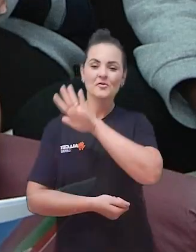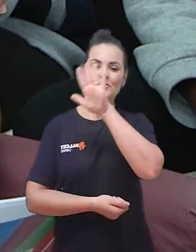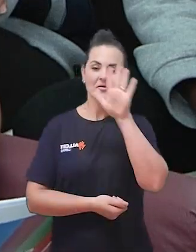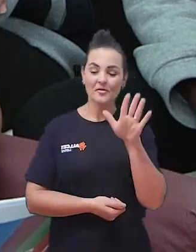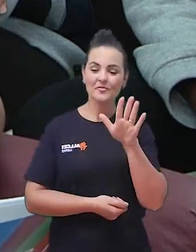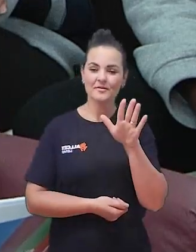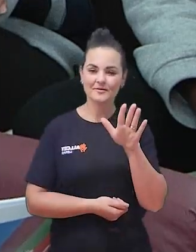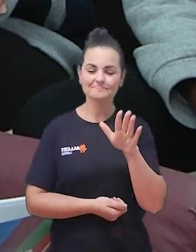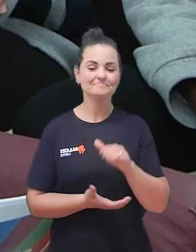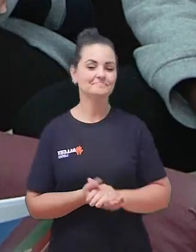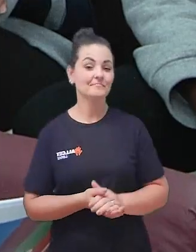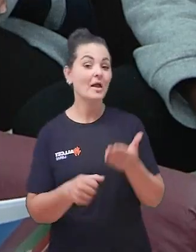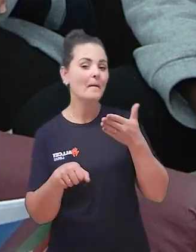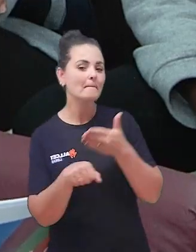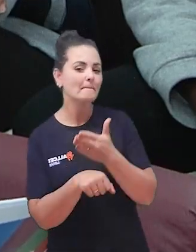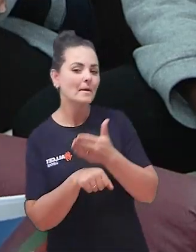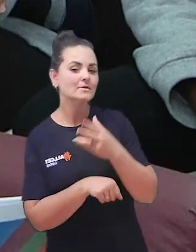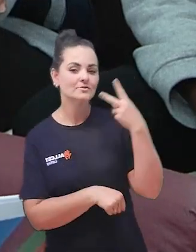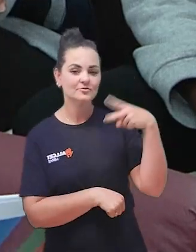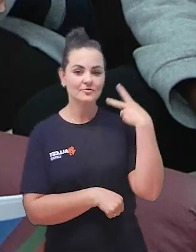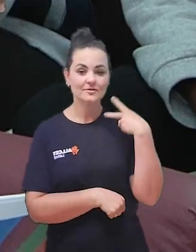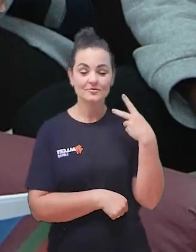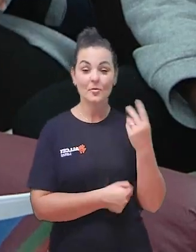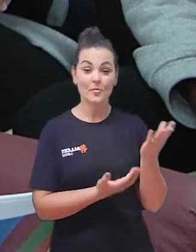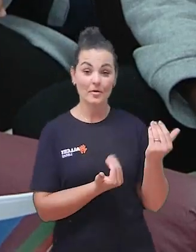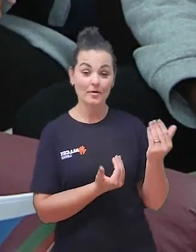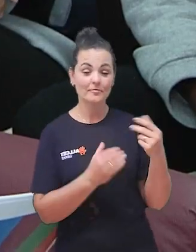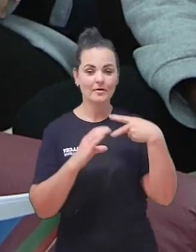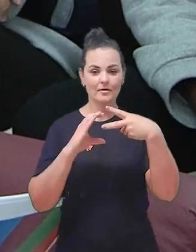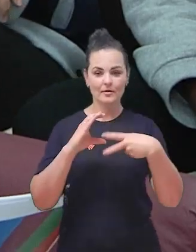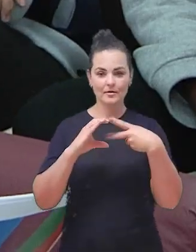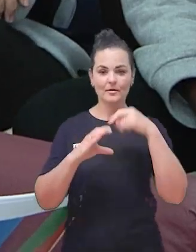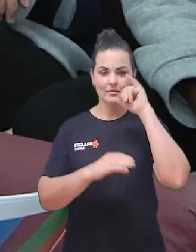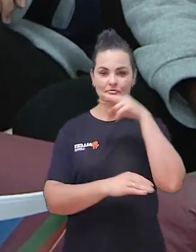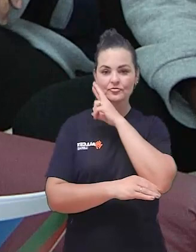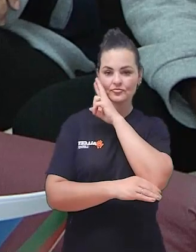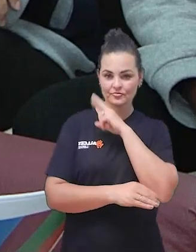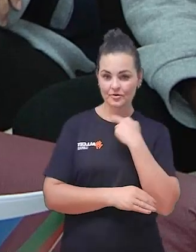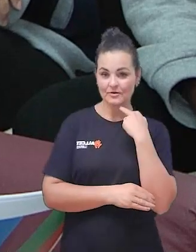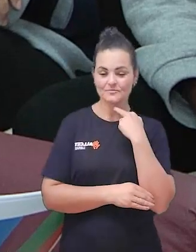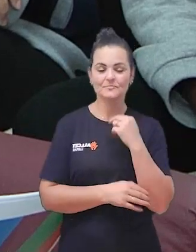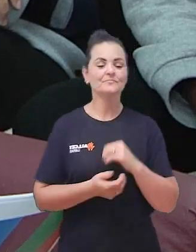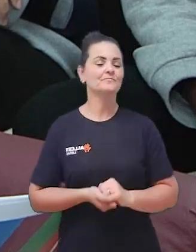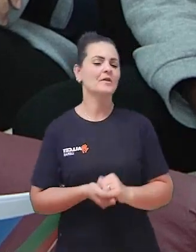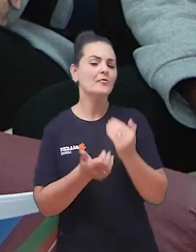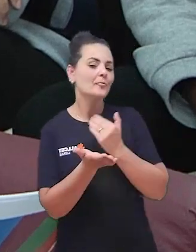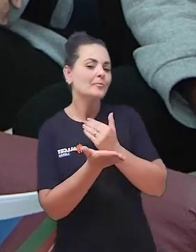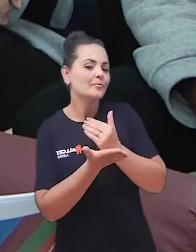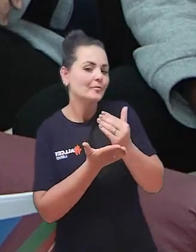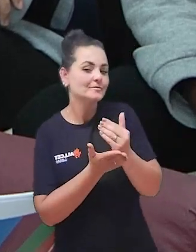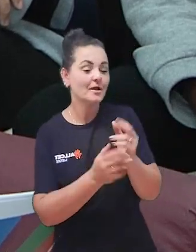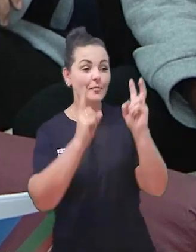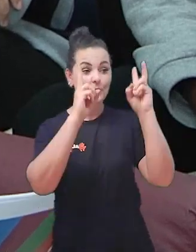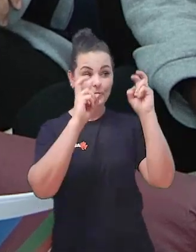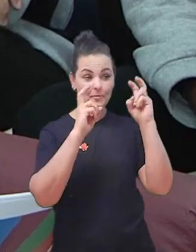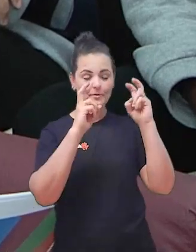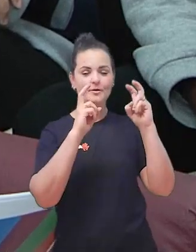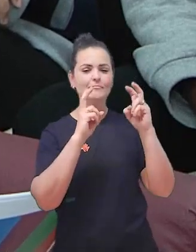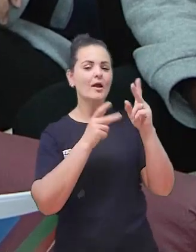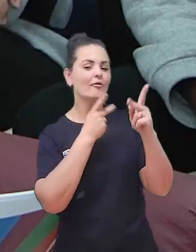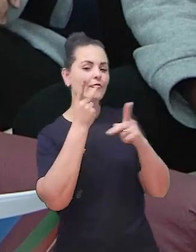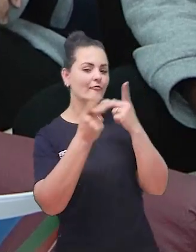Olá pessoal, com a participação dos vereadores mirins da Câmara de Vereadores de Jaraguá do Sul, estamos começando